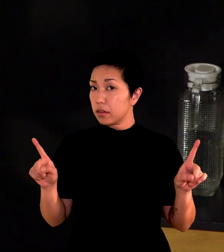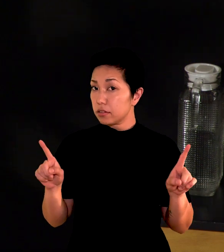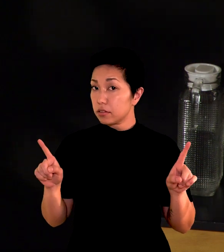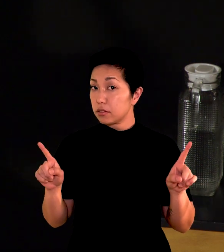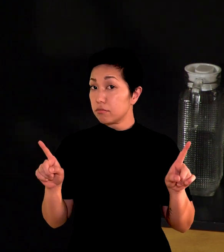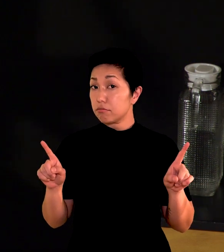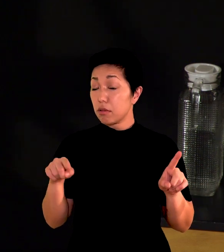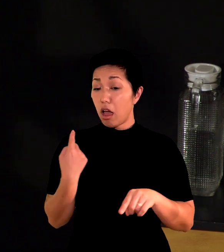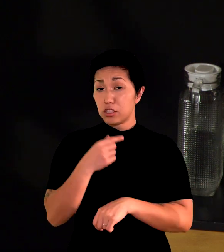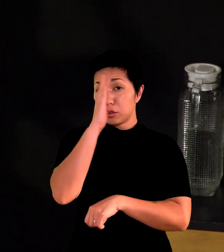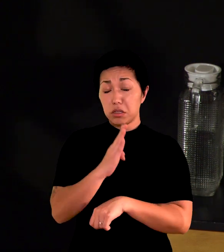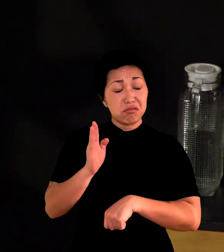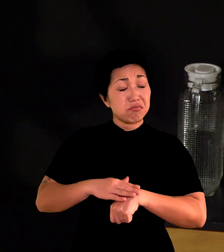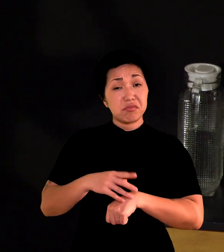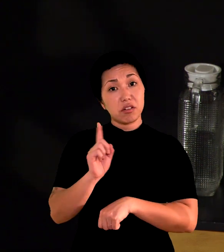entanto,